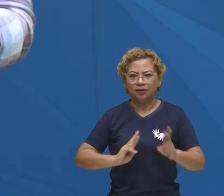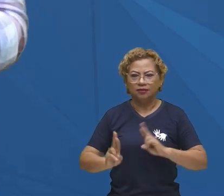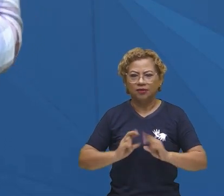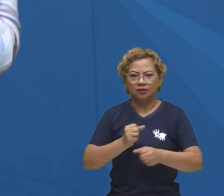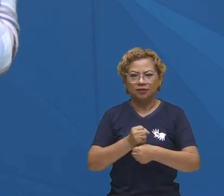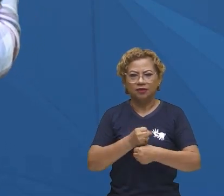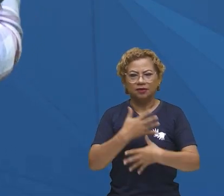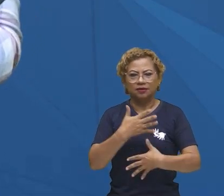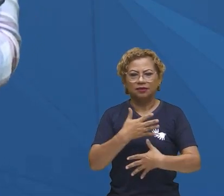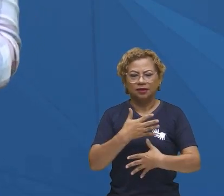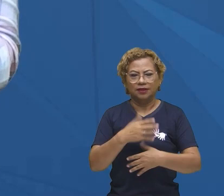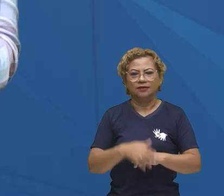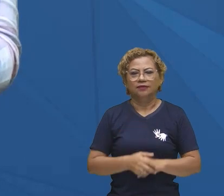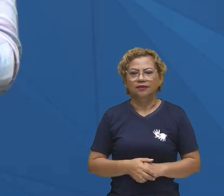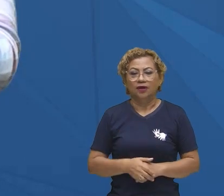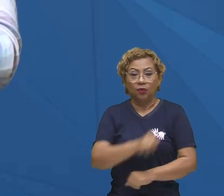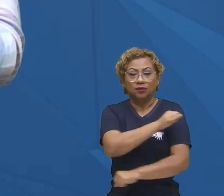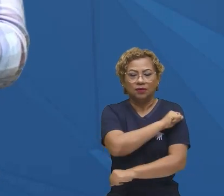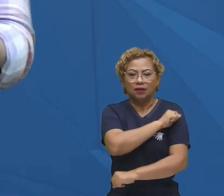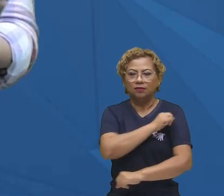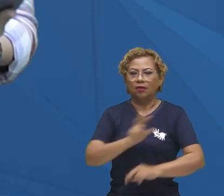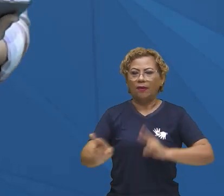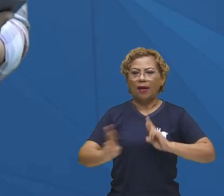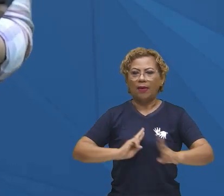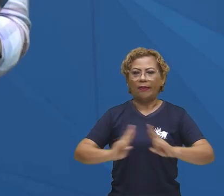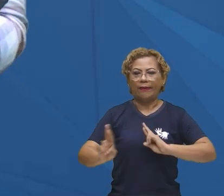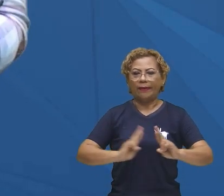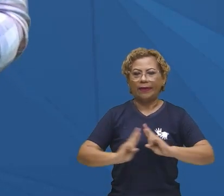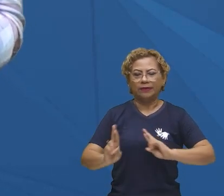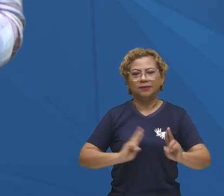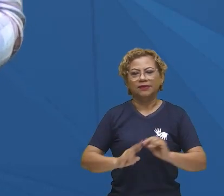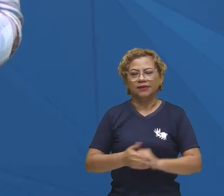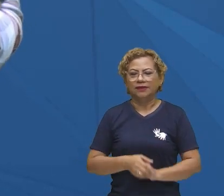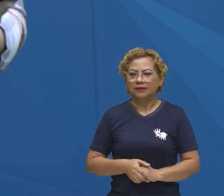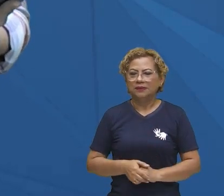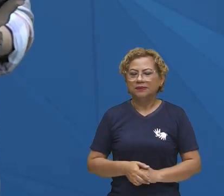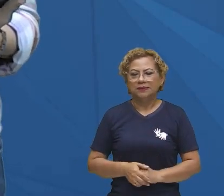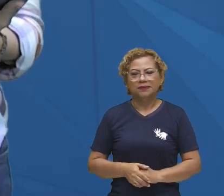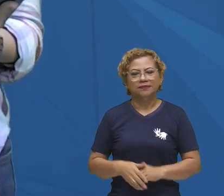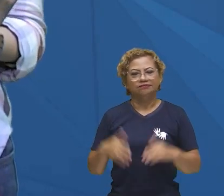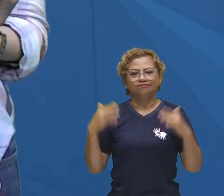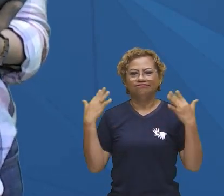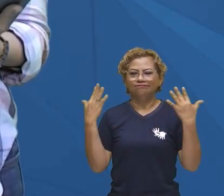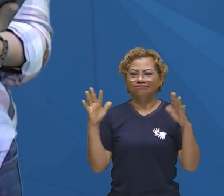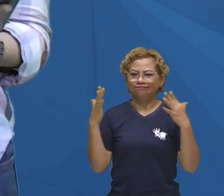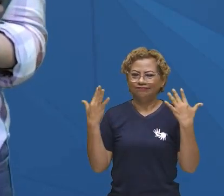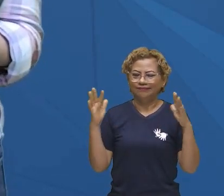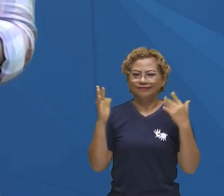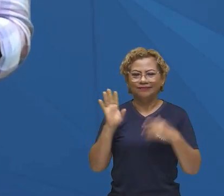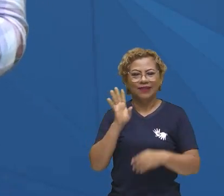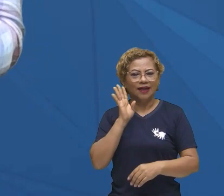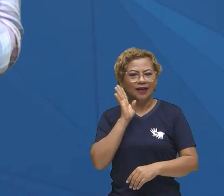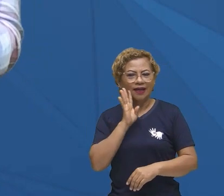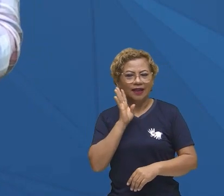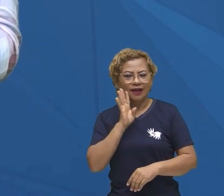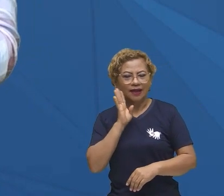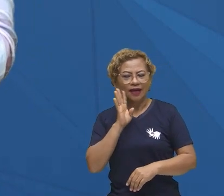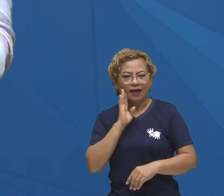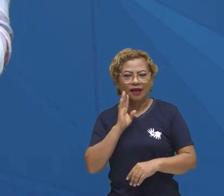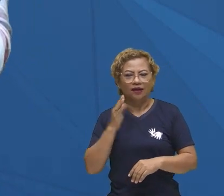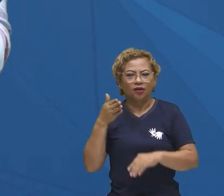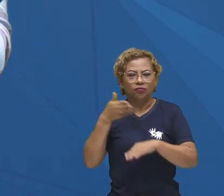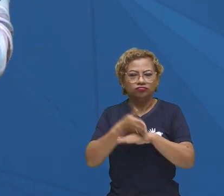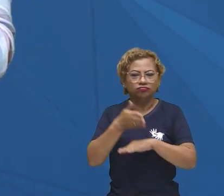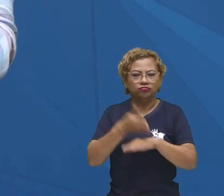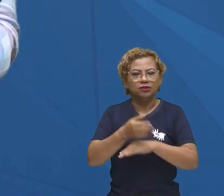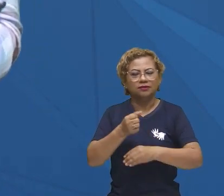Olha, muita gente está respondendo aí. Gostei de ver, só que eu não vou falar a resposta. Quem acertou essa